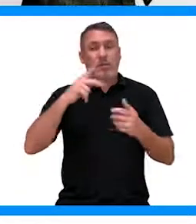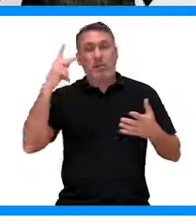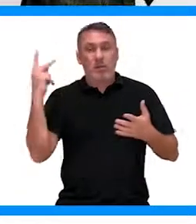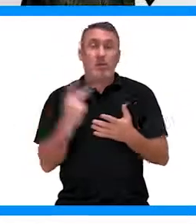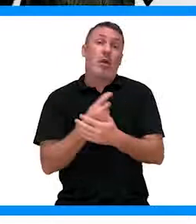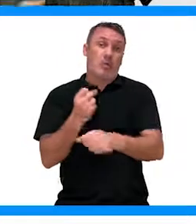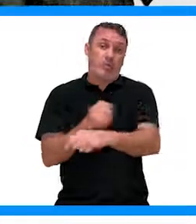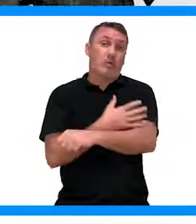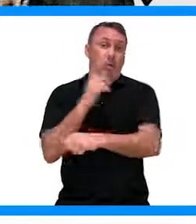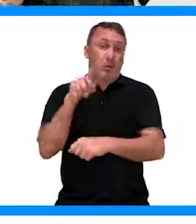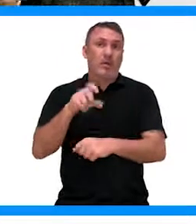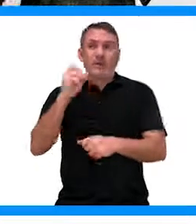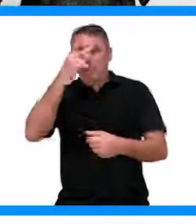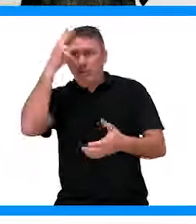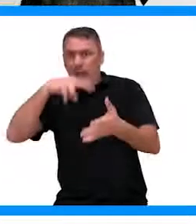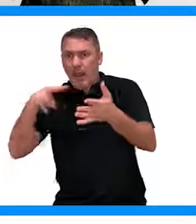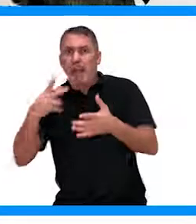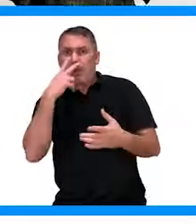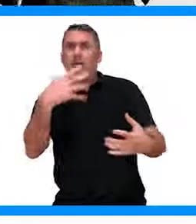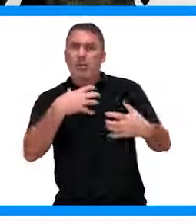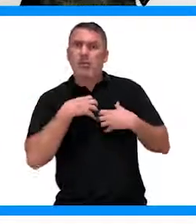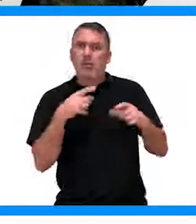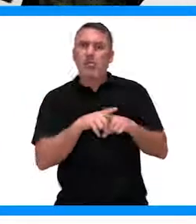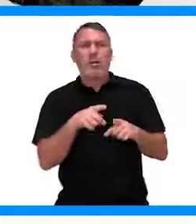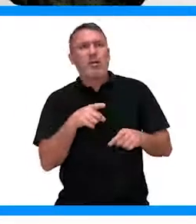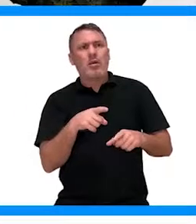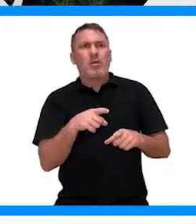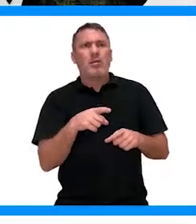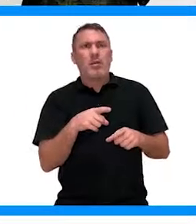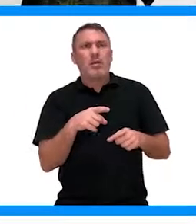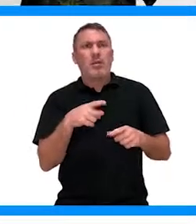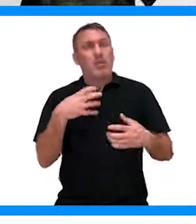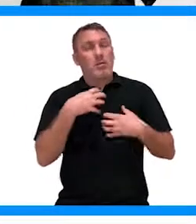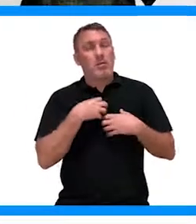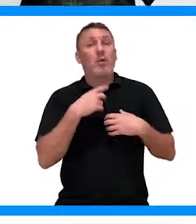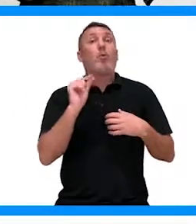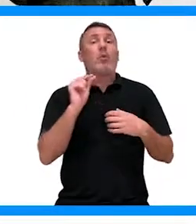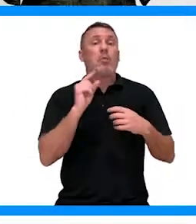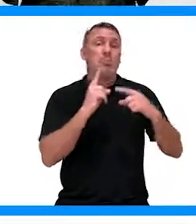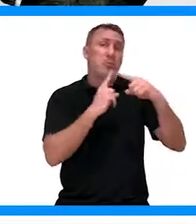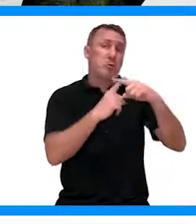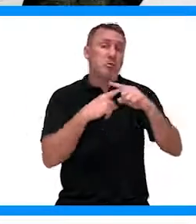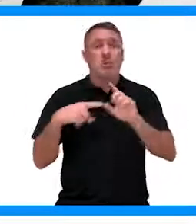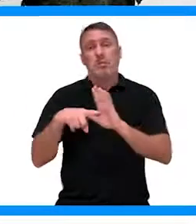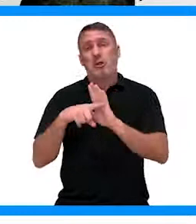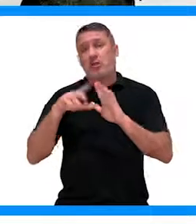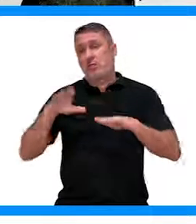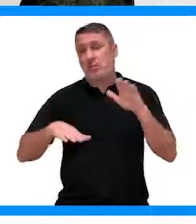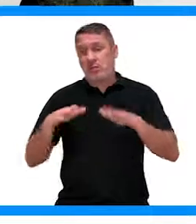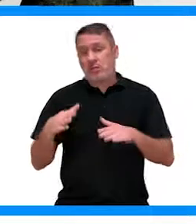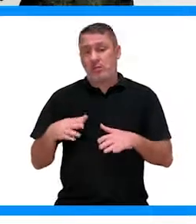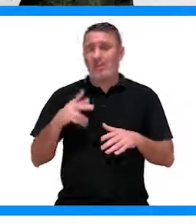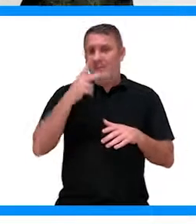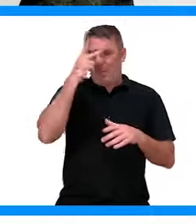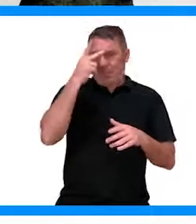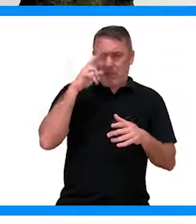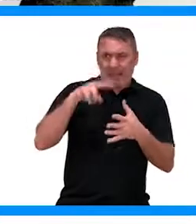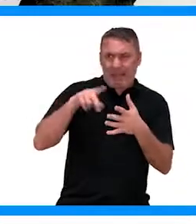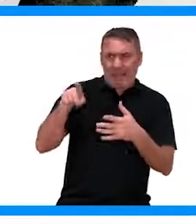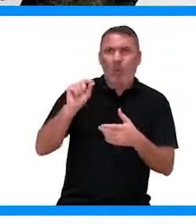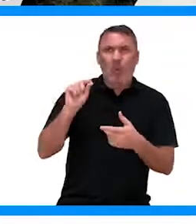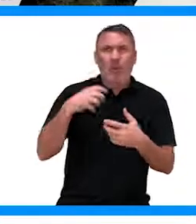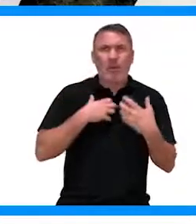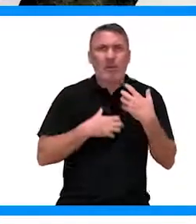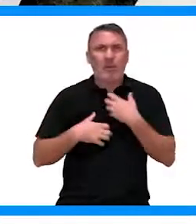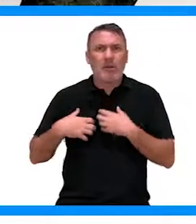que pode provocar emoção naquele que está lendo. Essa emoção pode ser positiva ou pode ser negativa, né? No caso aqui, você